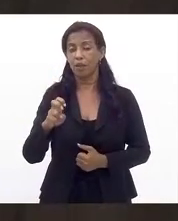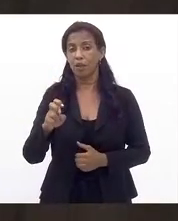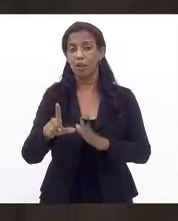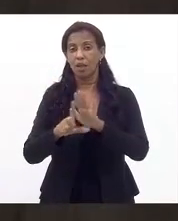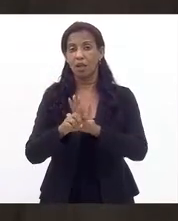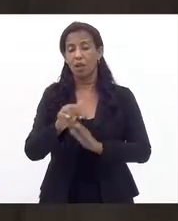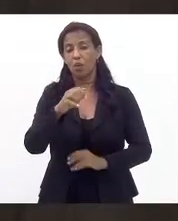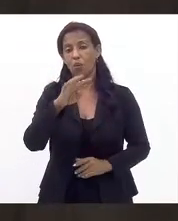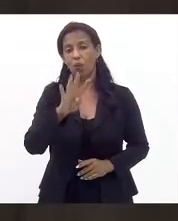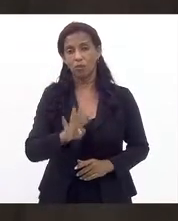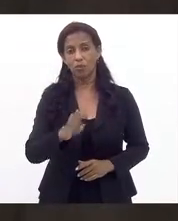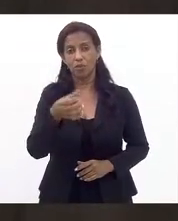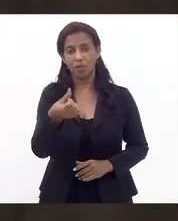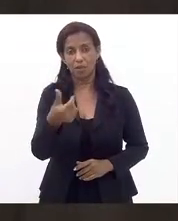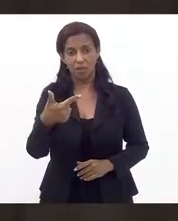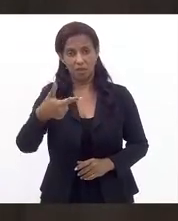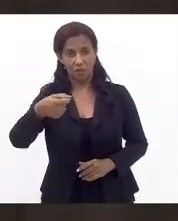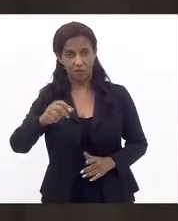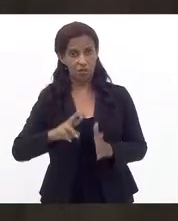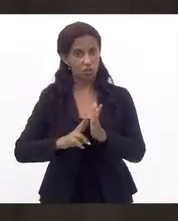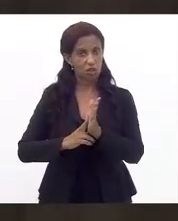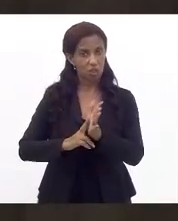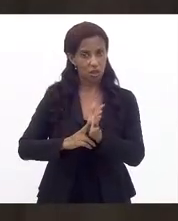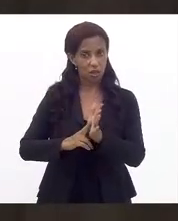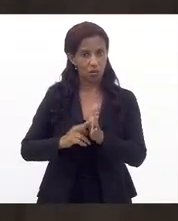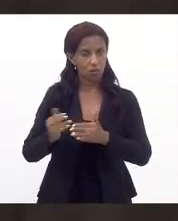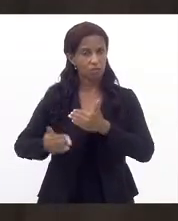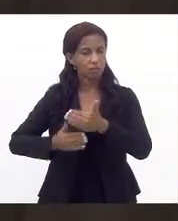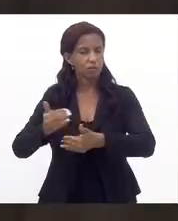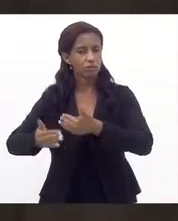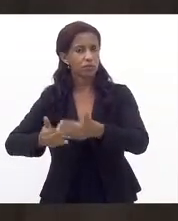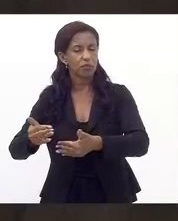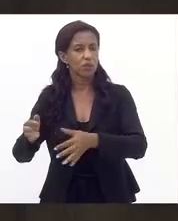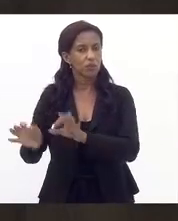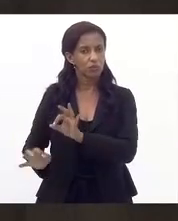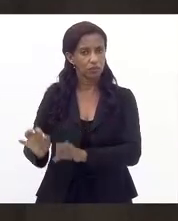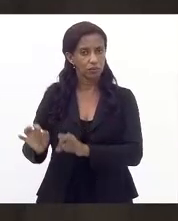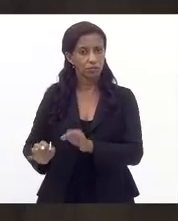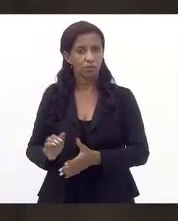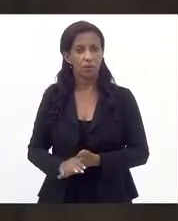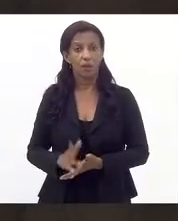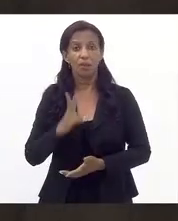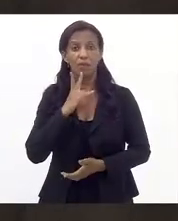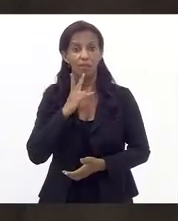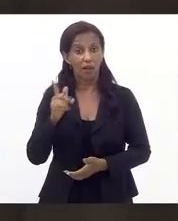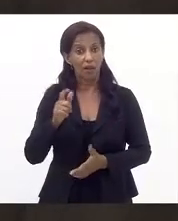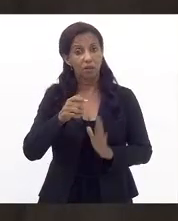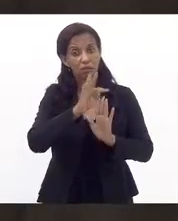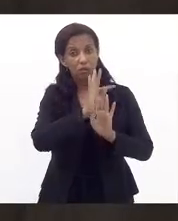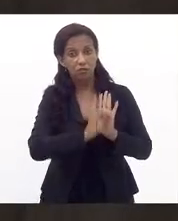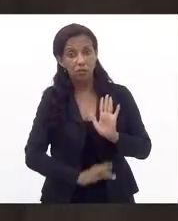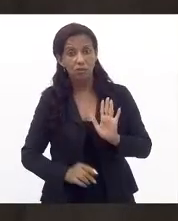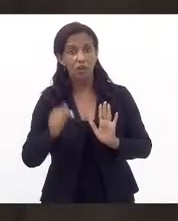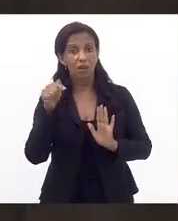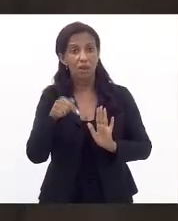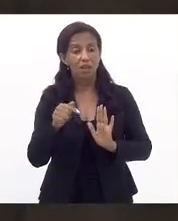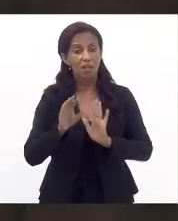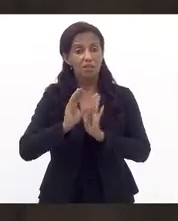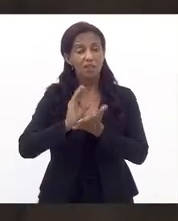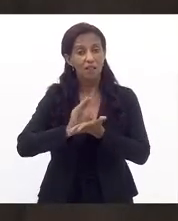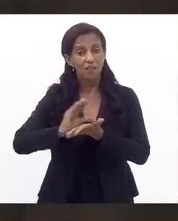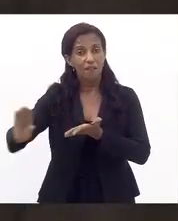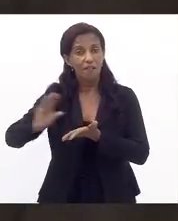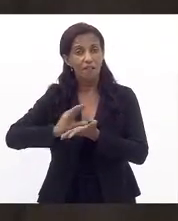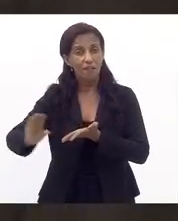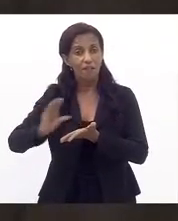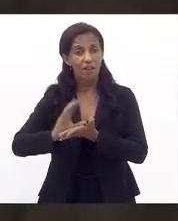lei 4620 que a lei que regulamenta a carreira dos serventuários da Justiça diz lá esta verba